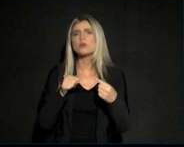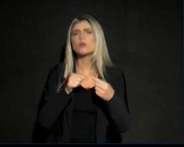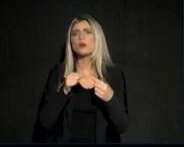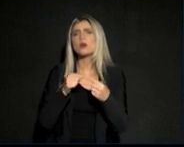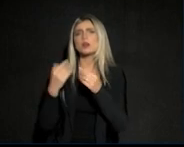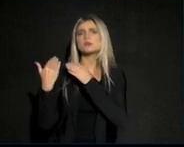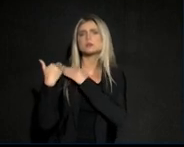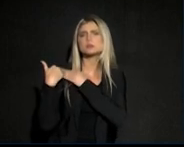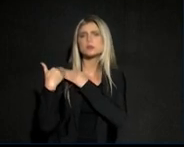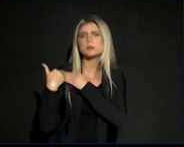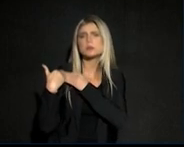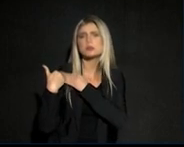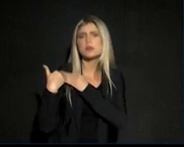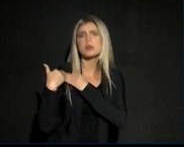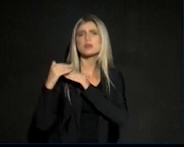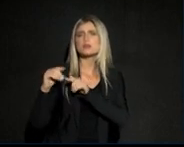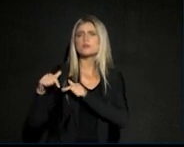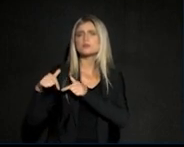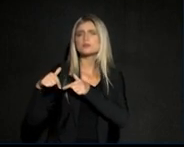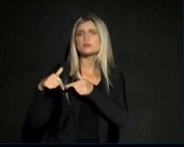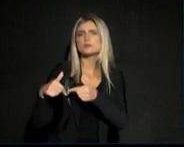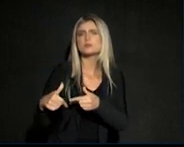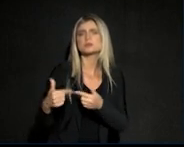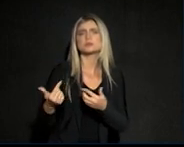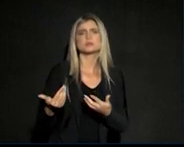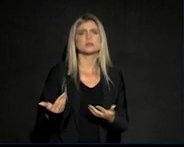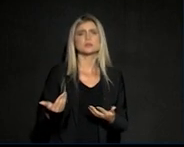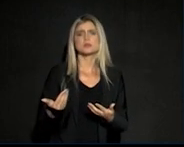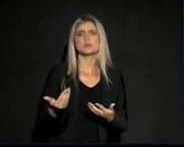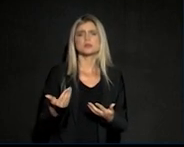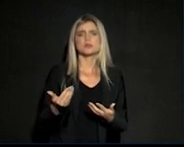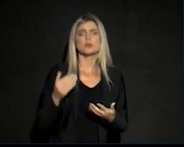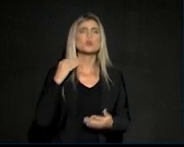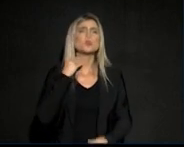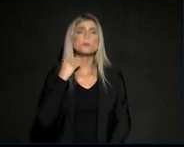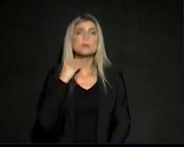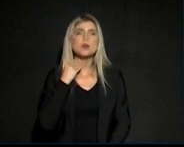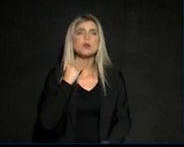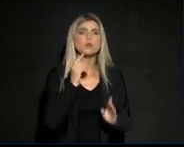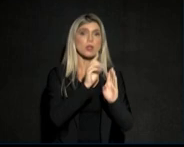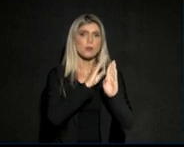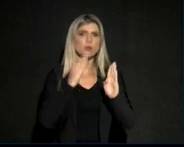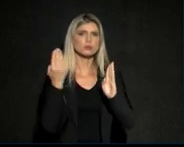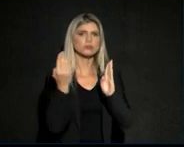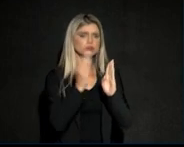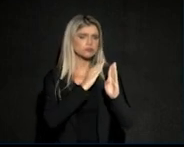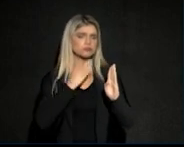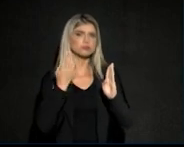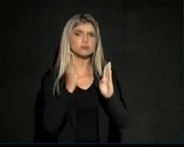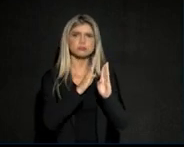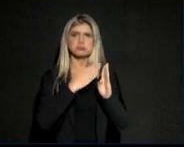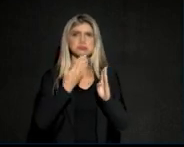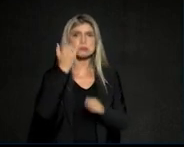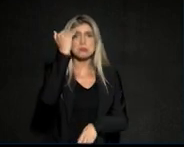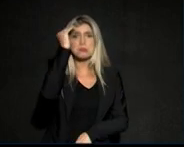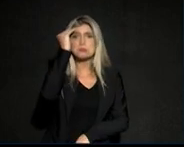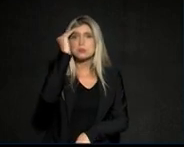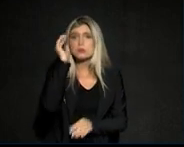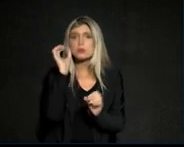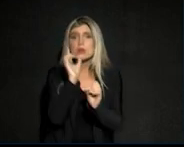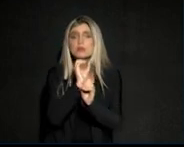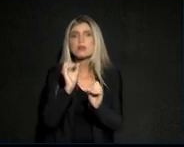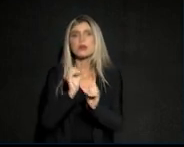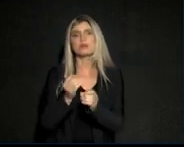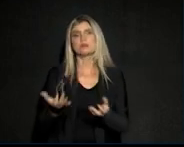na orientação financeira do brasileiro que tá ali na porta giratória todo dia sacando o benefício e não entendendo nada do que a gente tá falando aqui